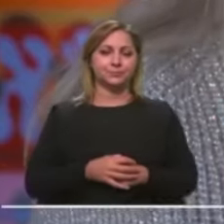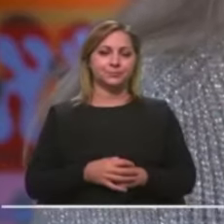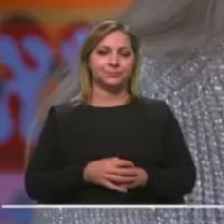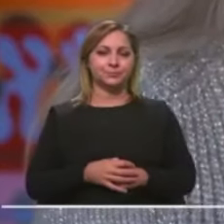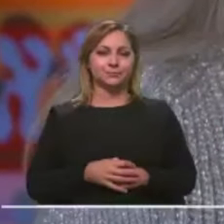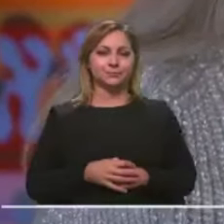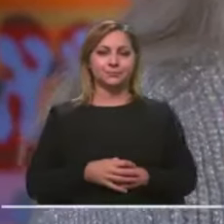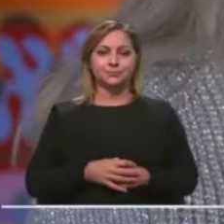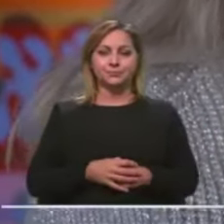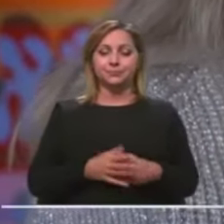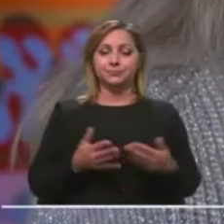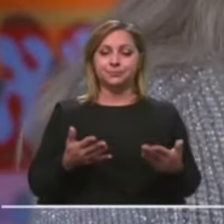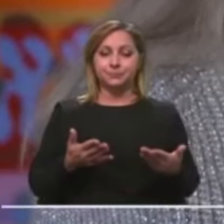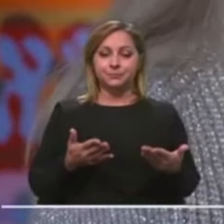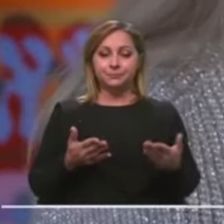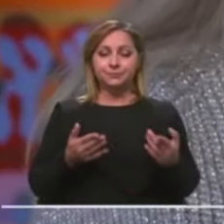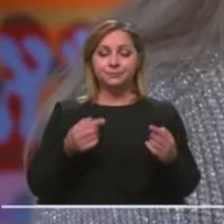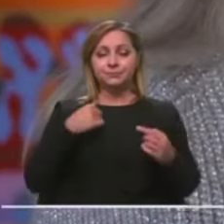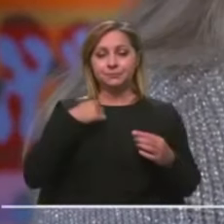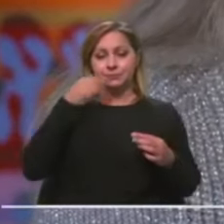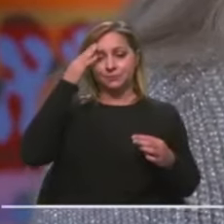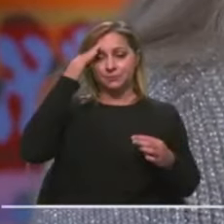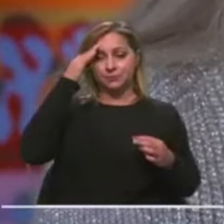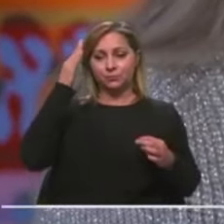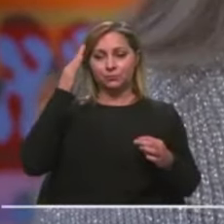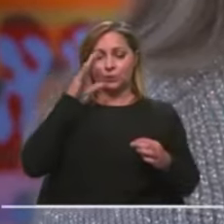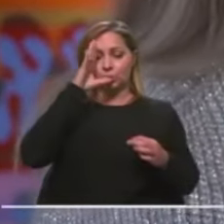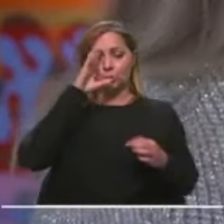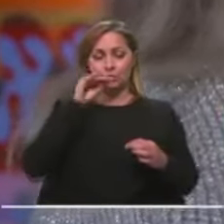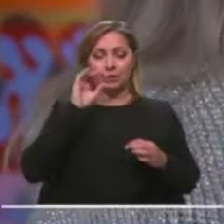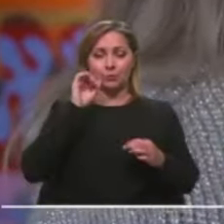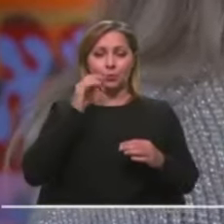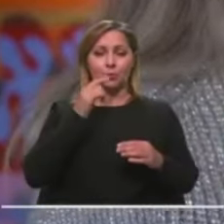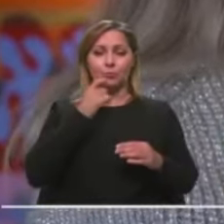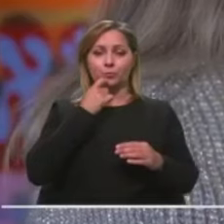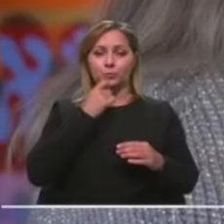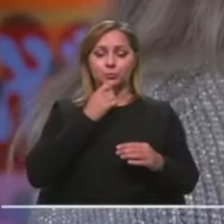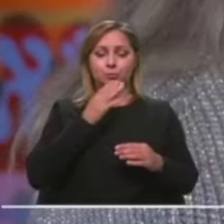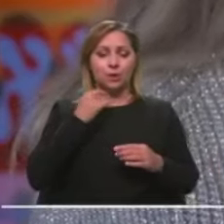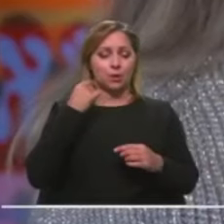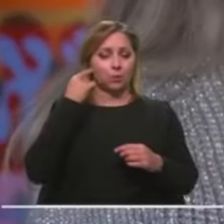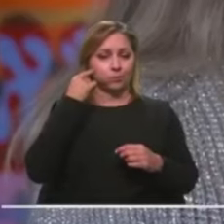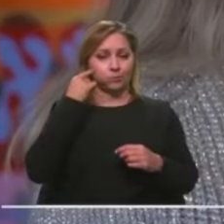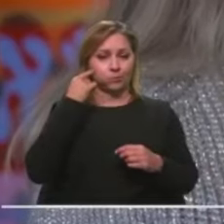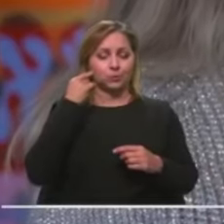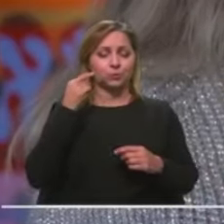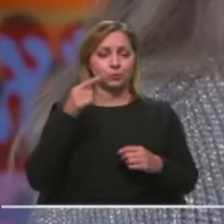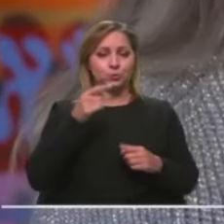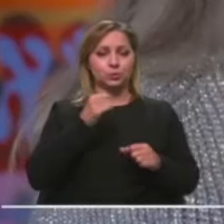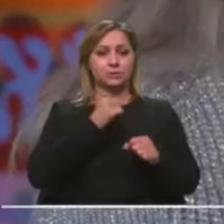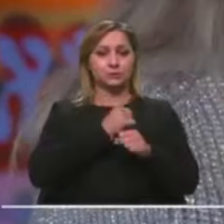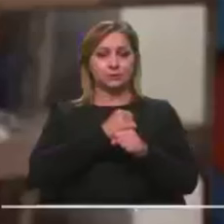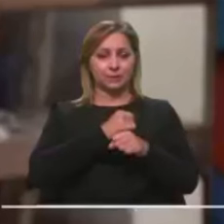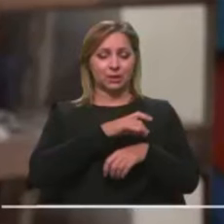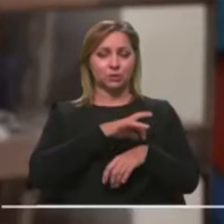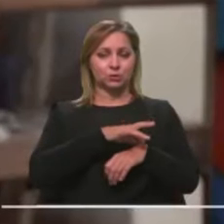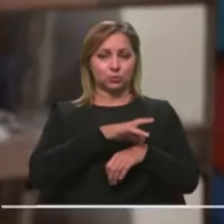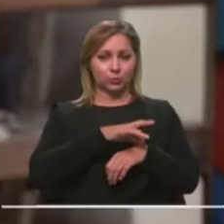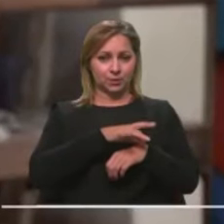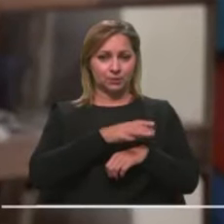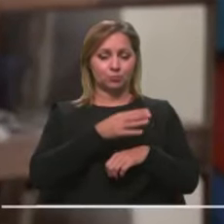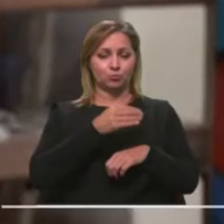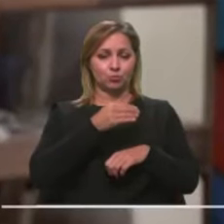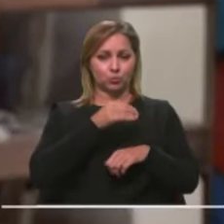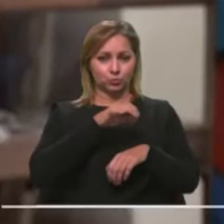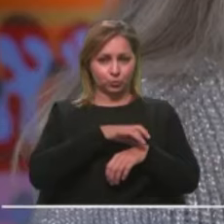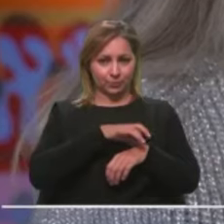Olha, acho que não sabem, ou se alguém já te perguntou, eu pelo menos não ouvi. Tu chegaste a trabalhar doente e muito doente,